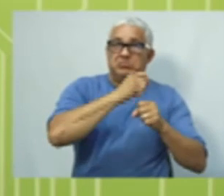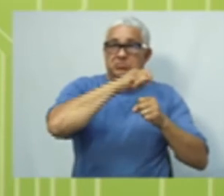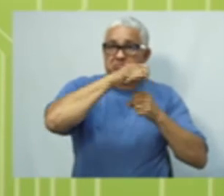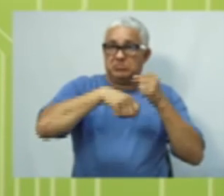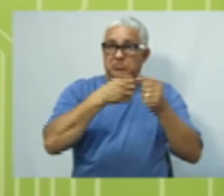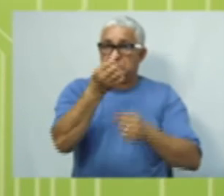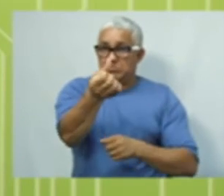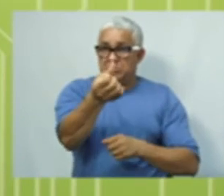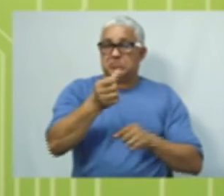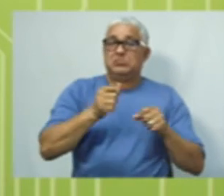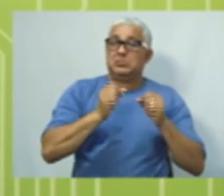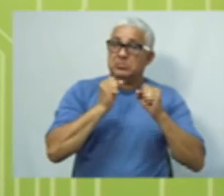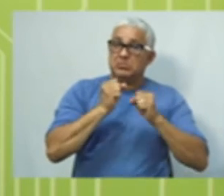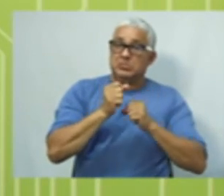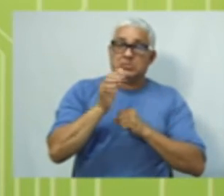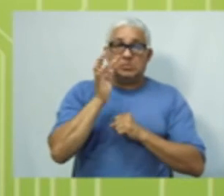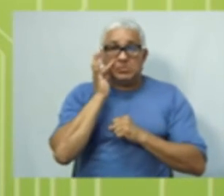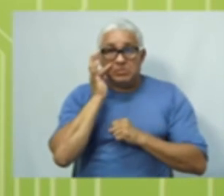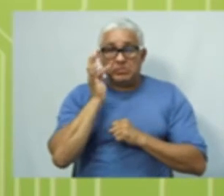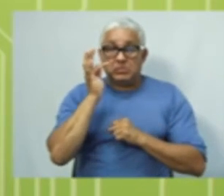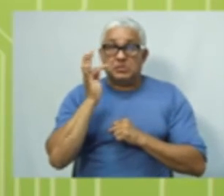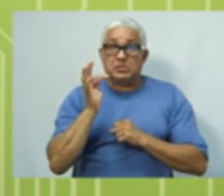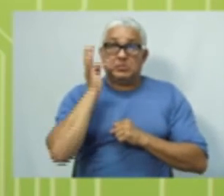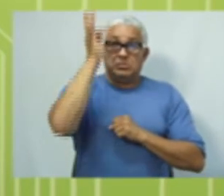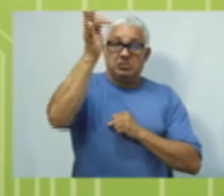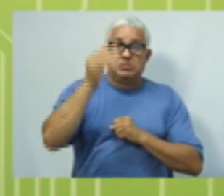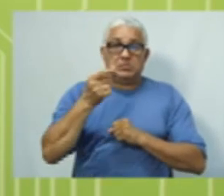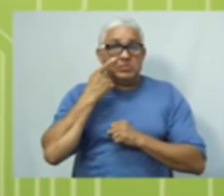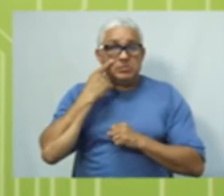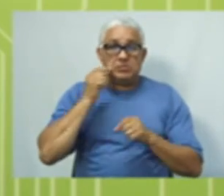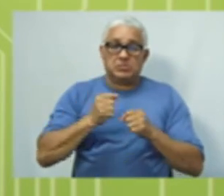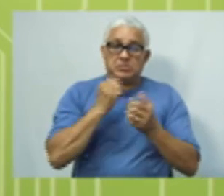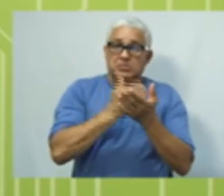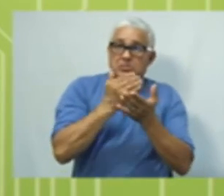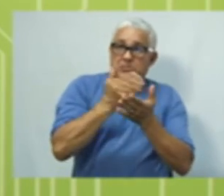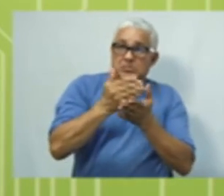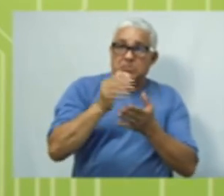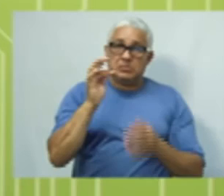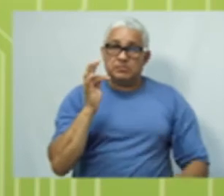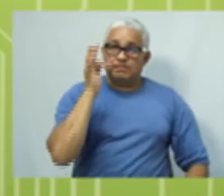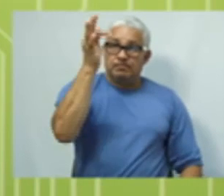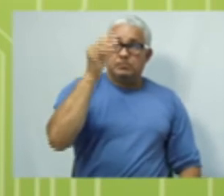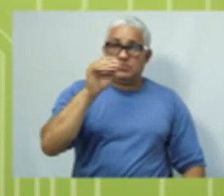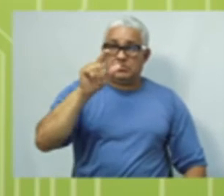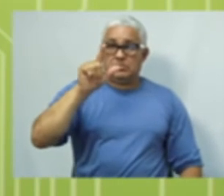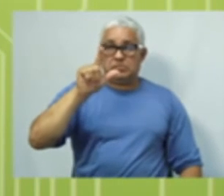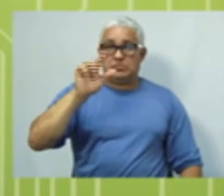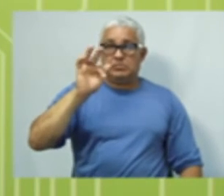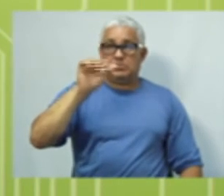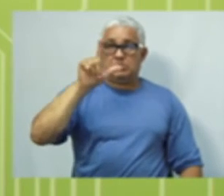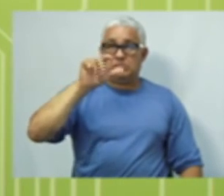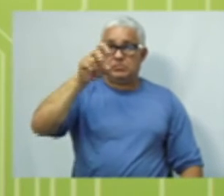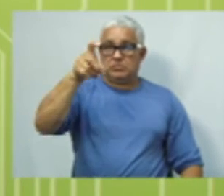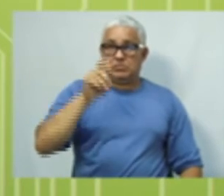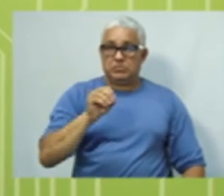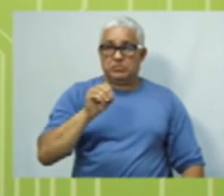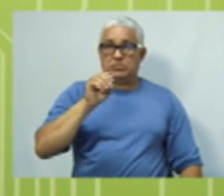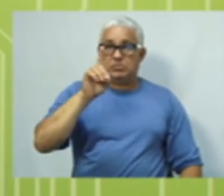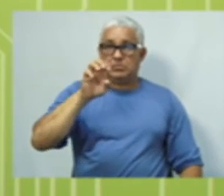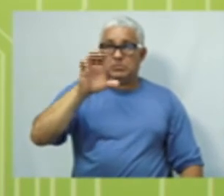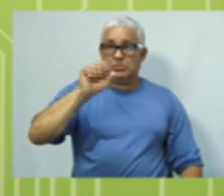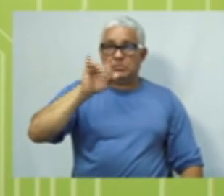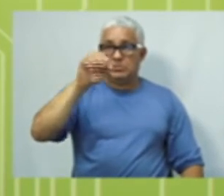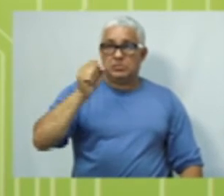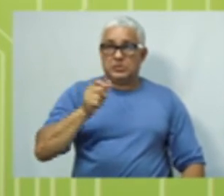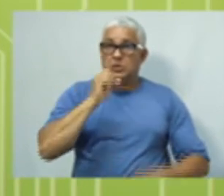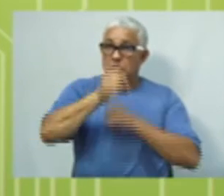eu posso projetar para todo um período. Eu posso fazer uma projeção de fluxo de caixa para um período de 1 ano. Quem